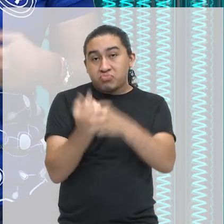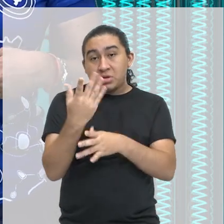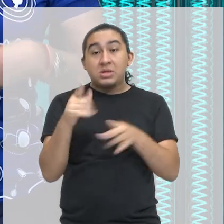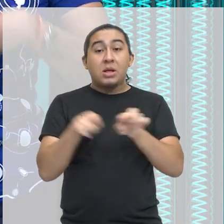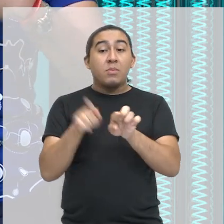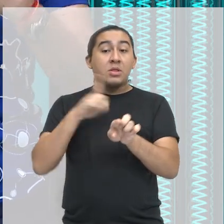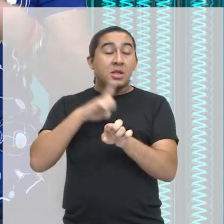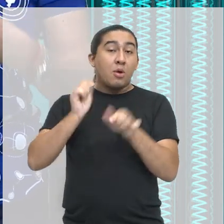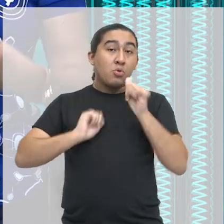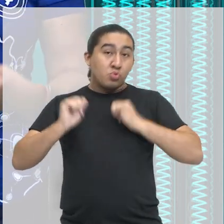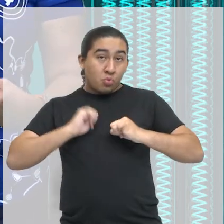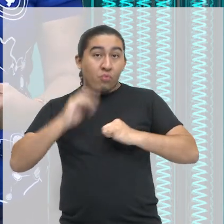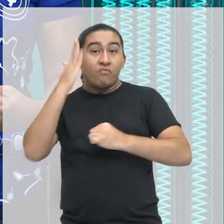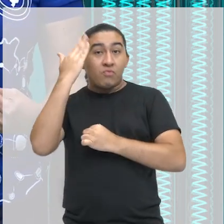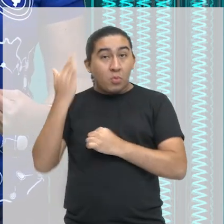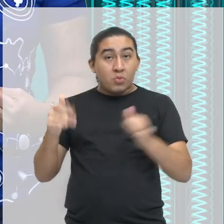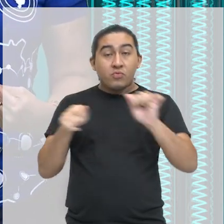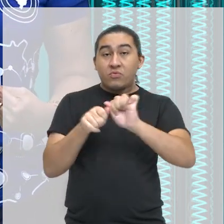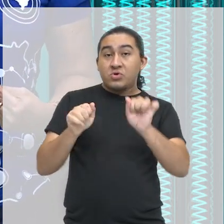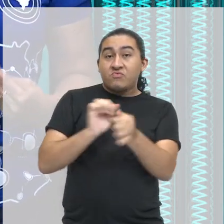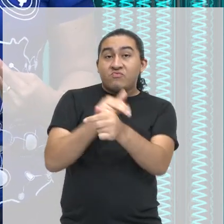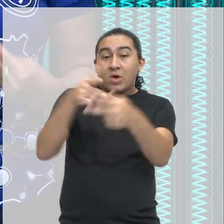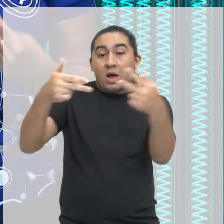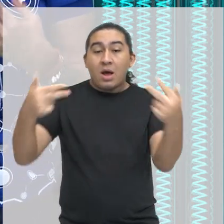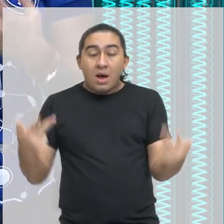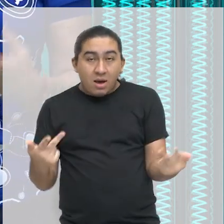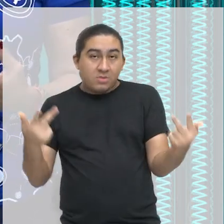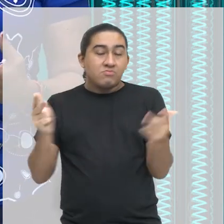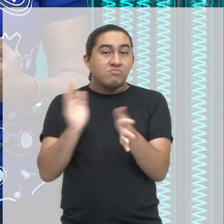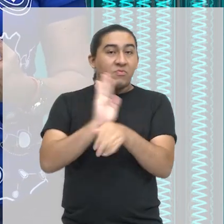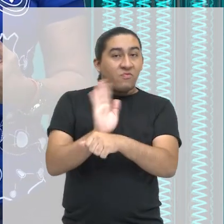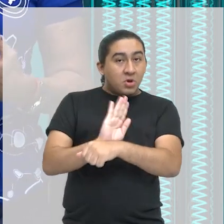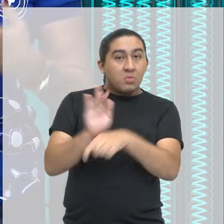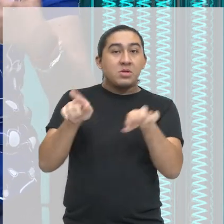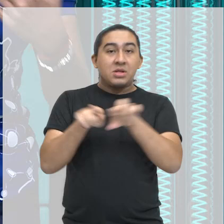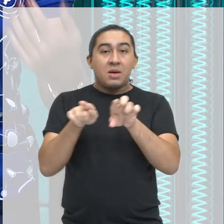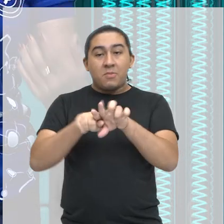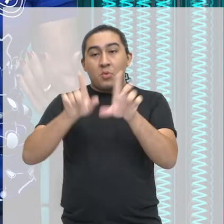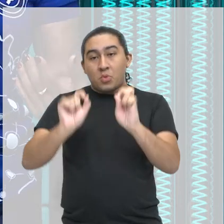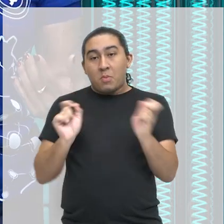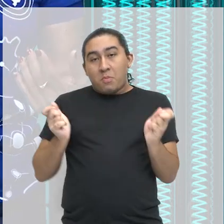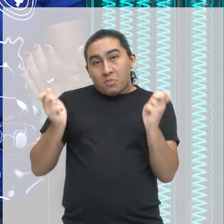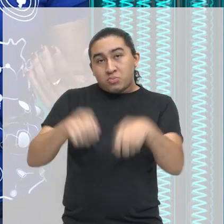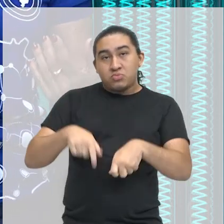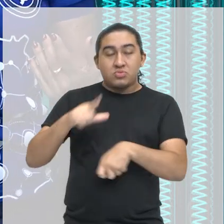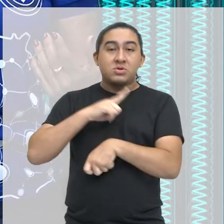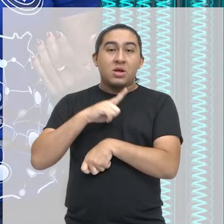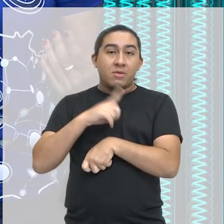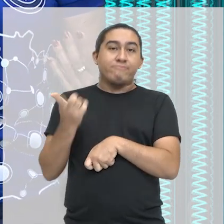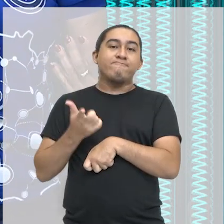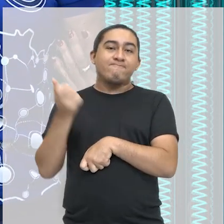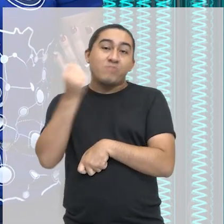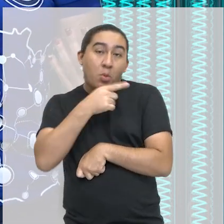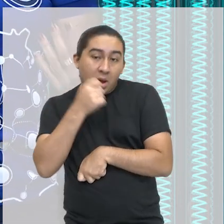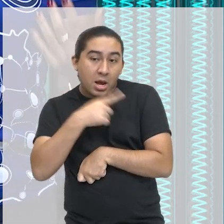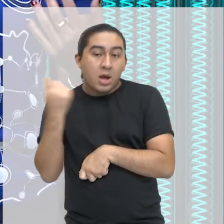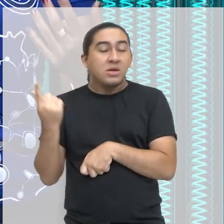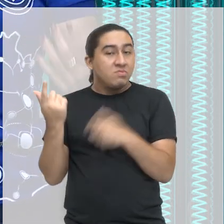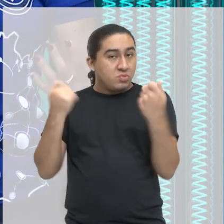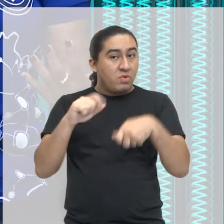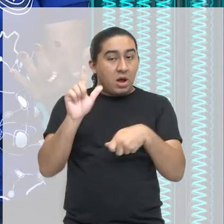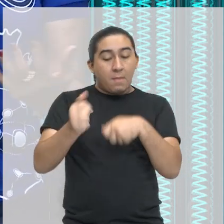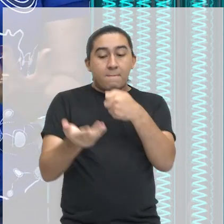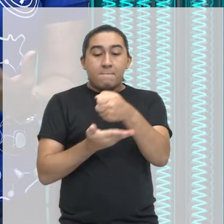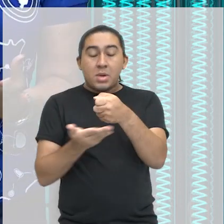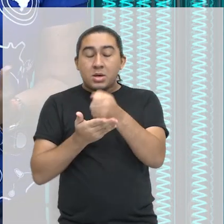muito famoso que fez vários filmes. Ele fez a comédia Pastelão, que é